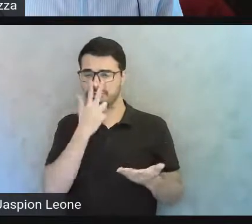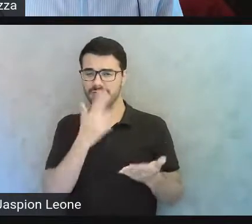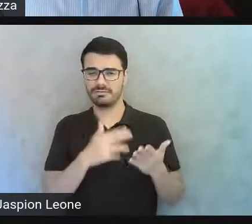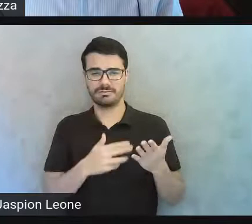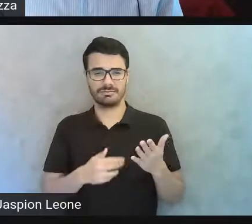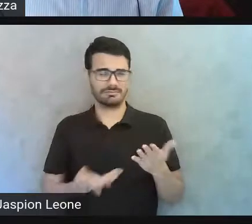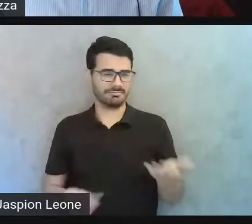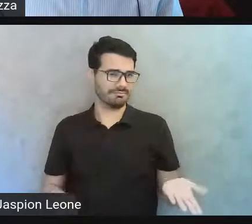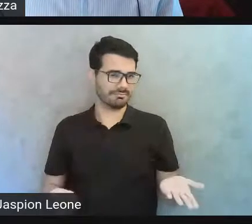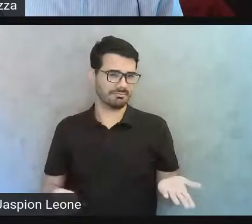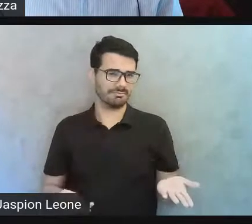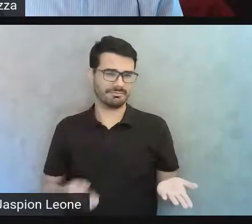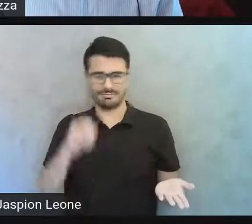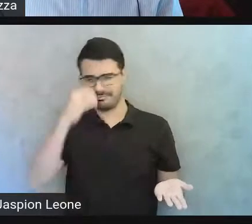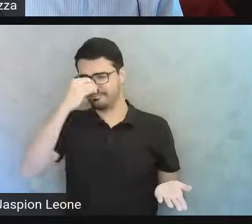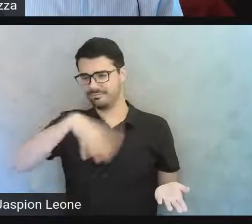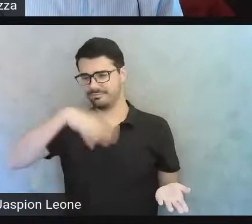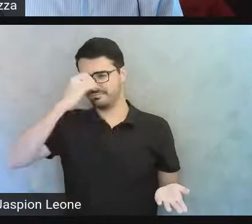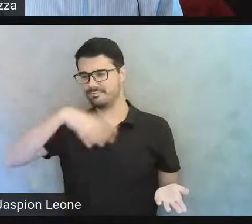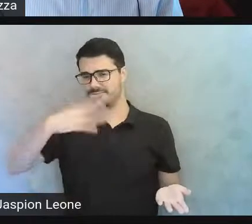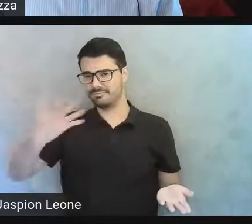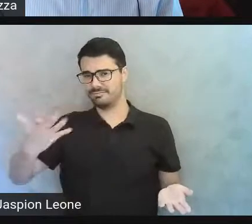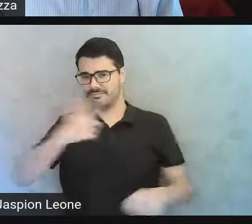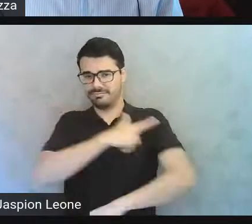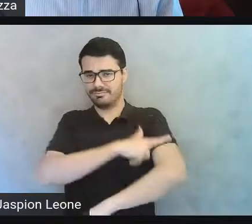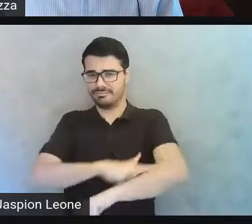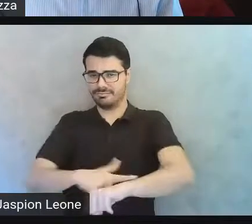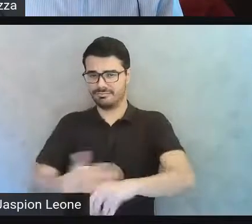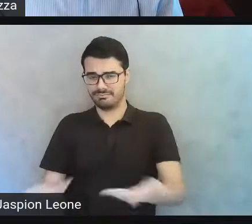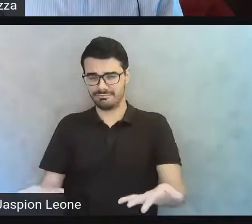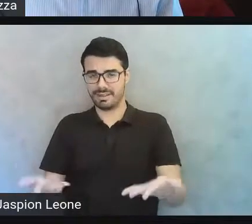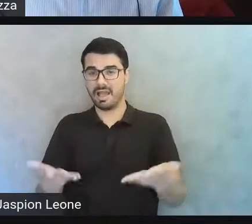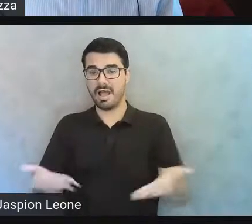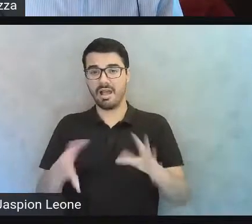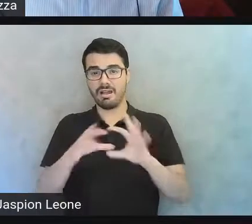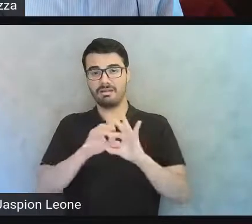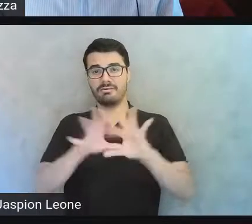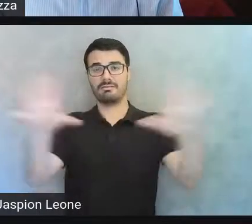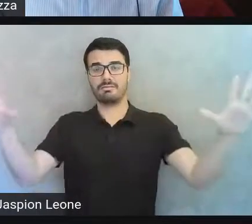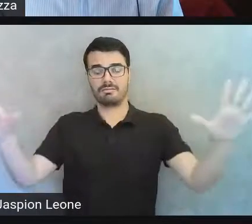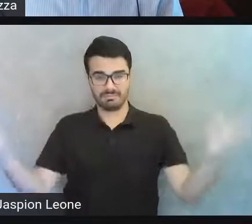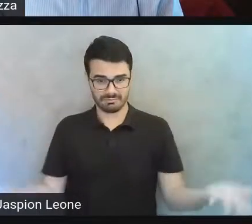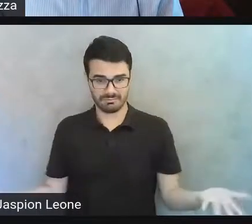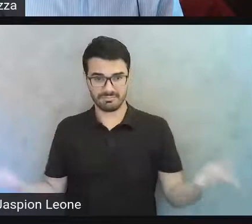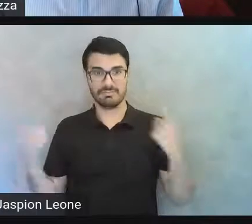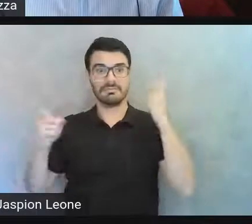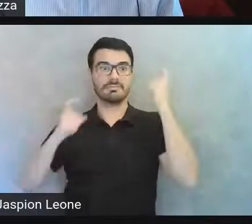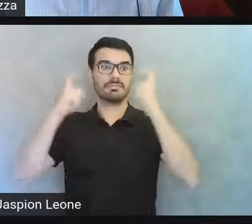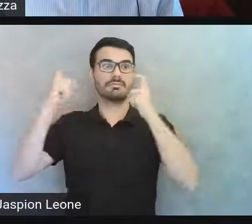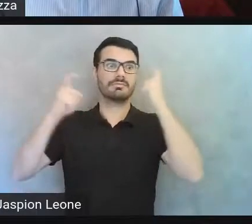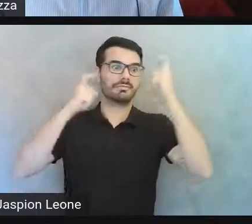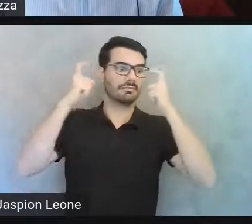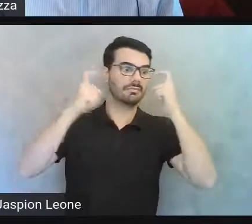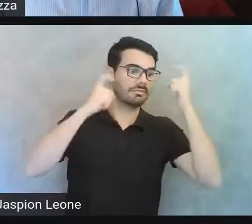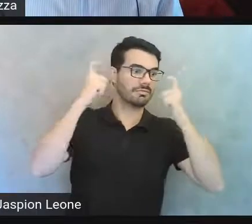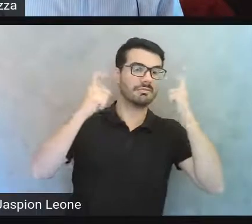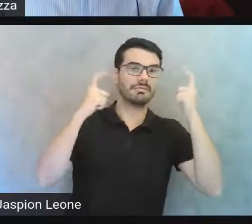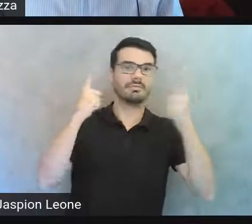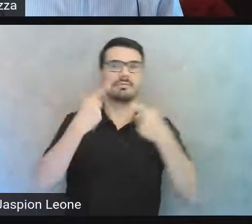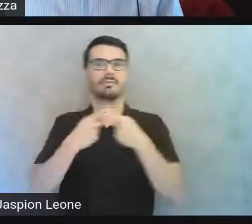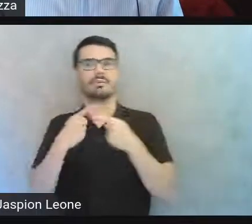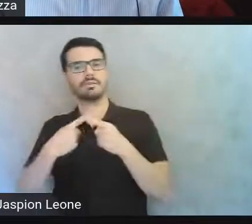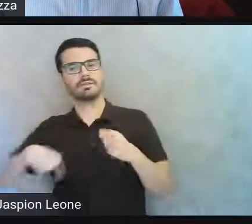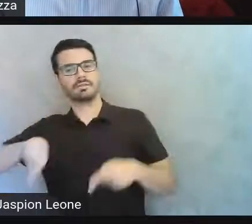enfim, no limite hipócrita. No entanto, a liberação de cassino agora eu julgaria altamente preocupante do ponto de vista dessa